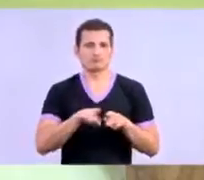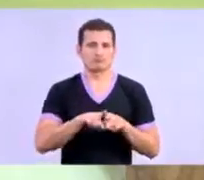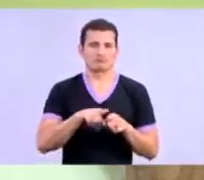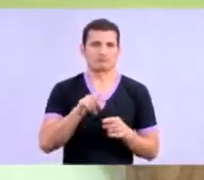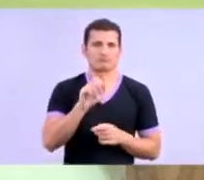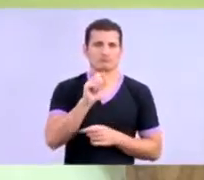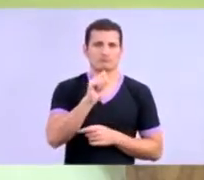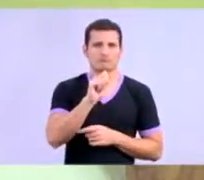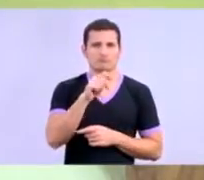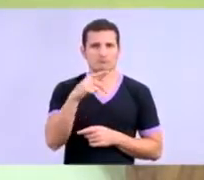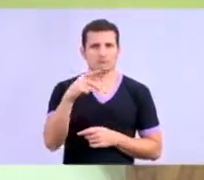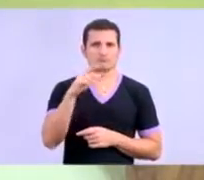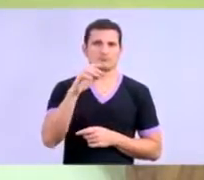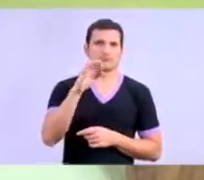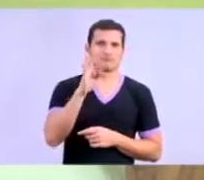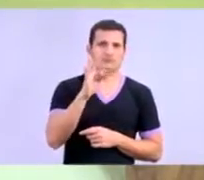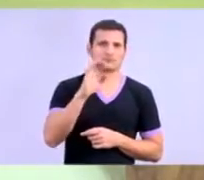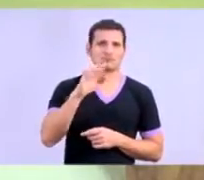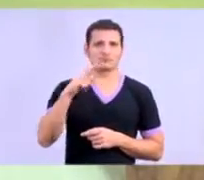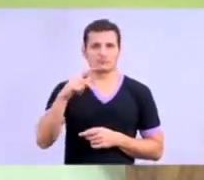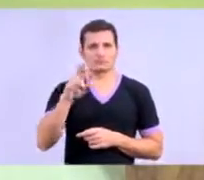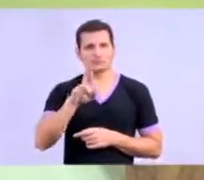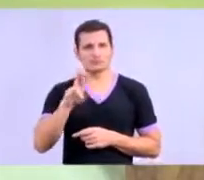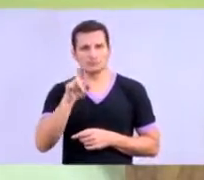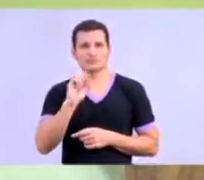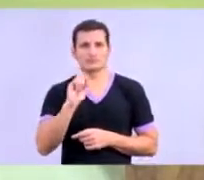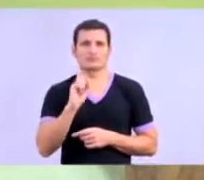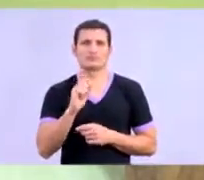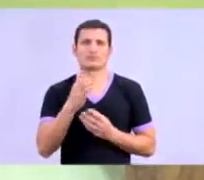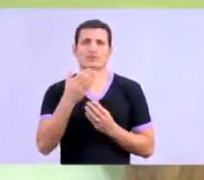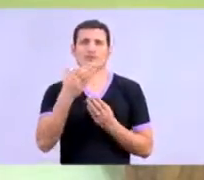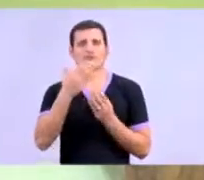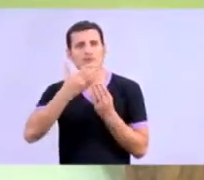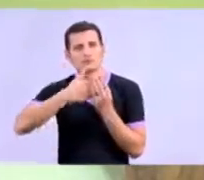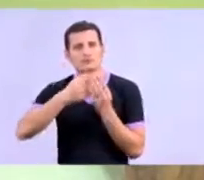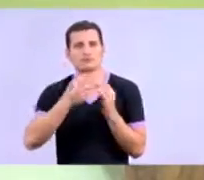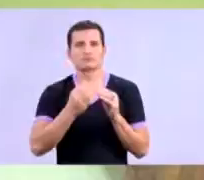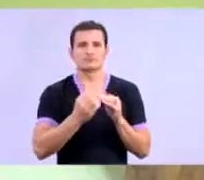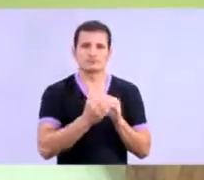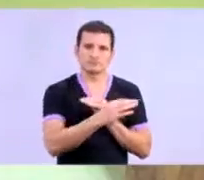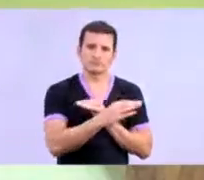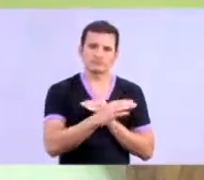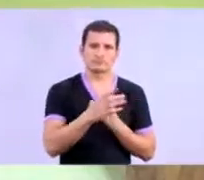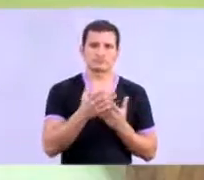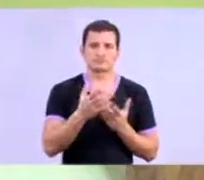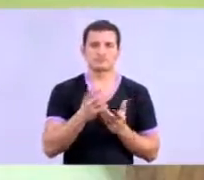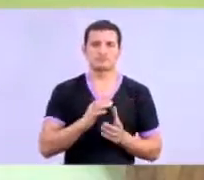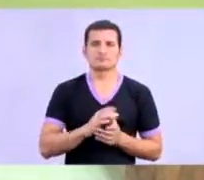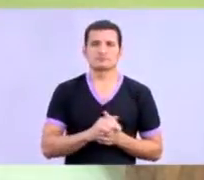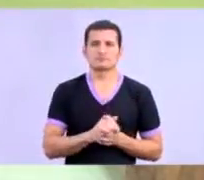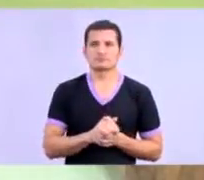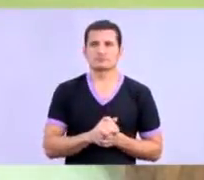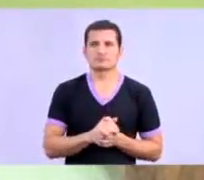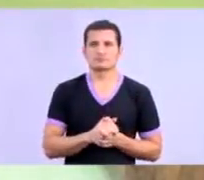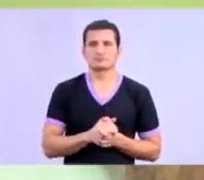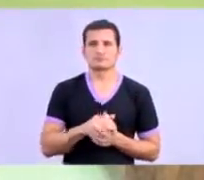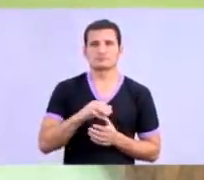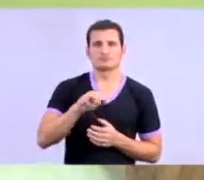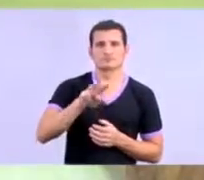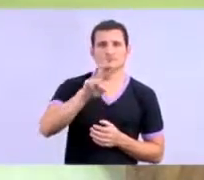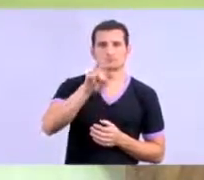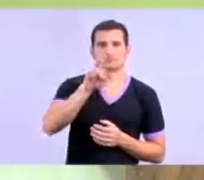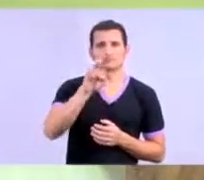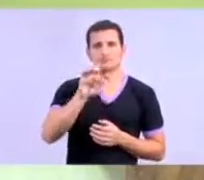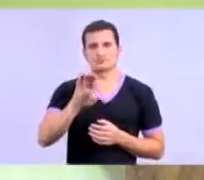o TCP é usado normalmente para transmissão de arquivos, né? Onde você não pode perder nenhum bit. E também o web, quando você